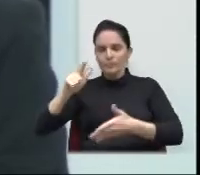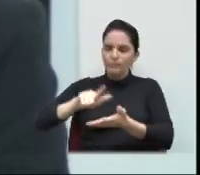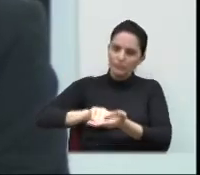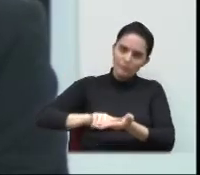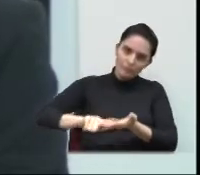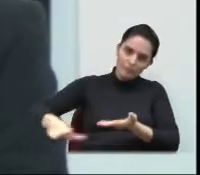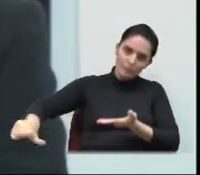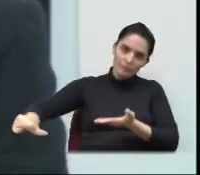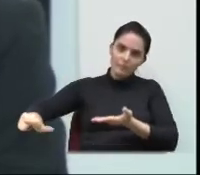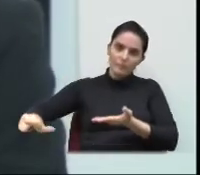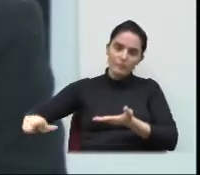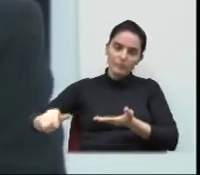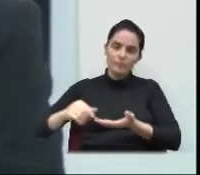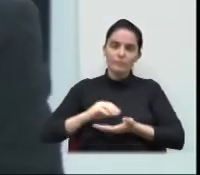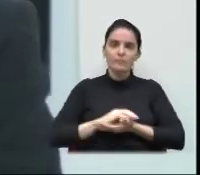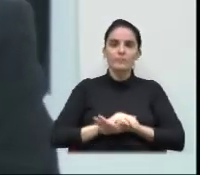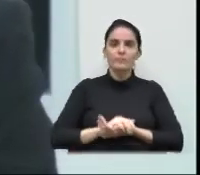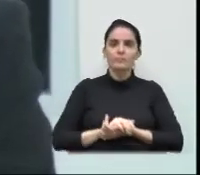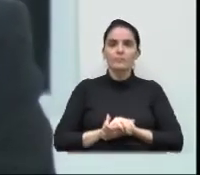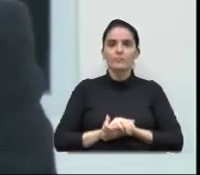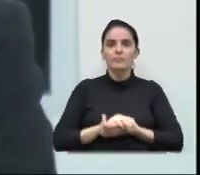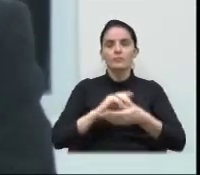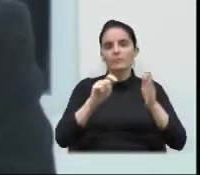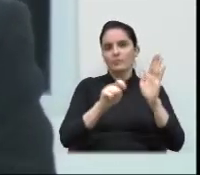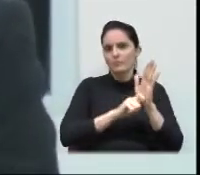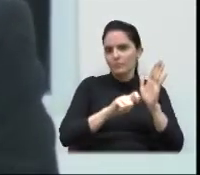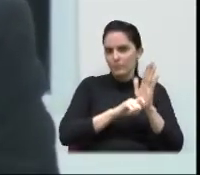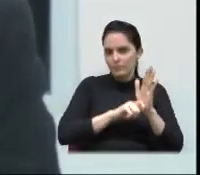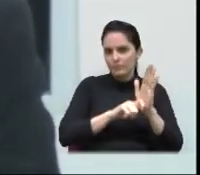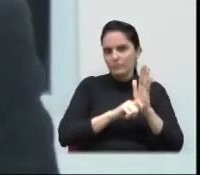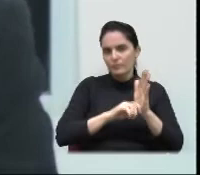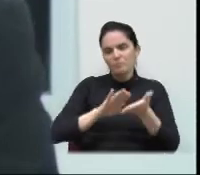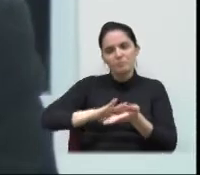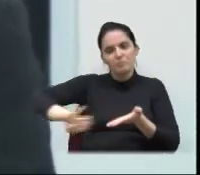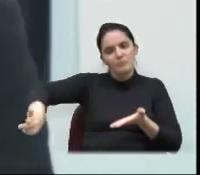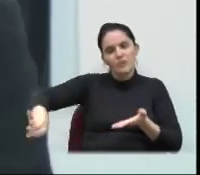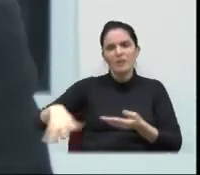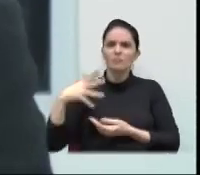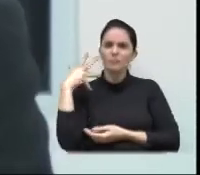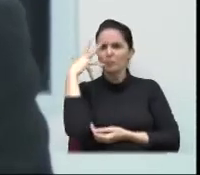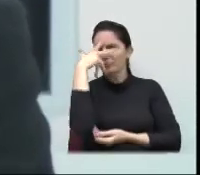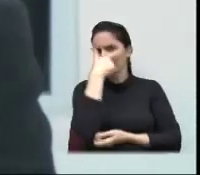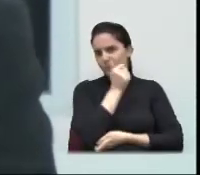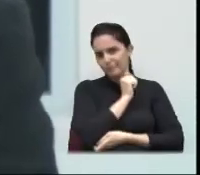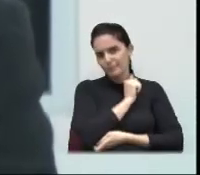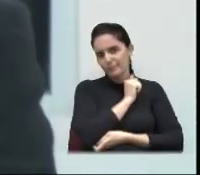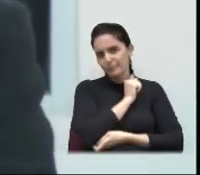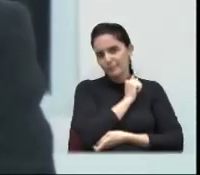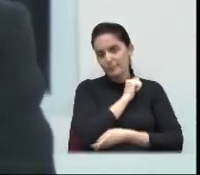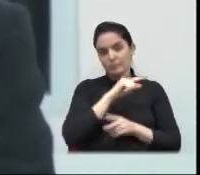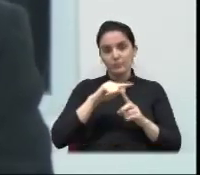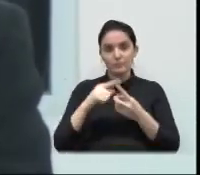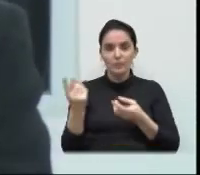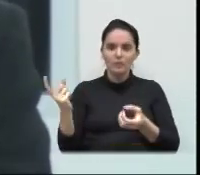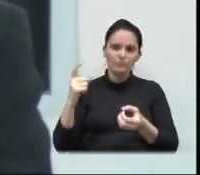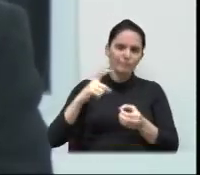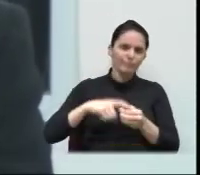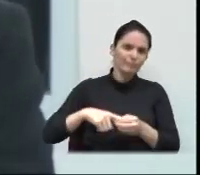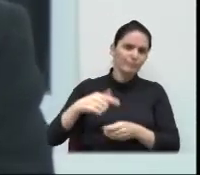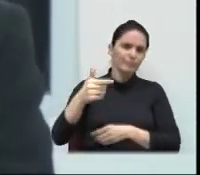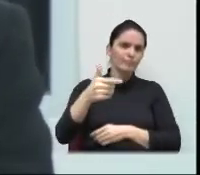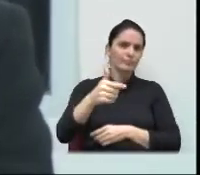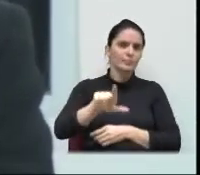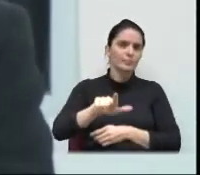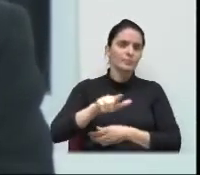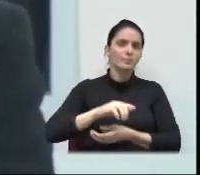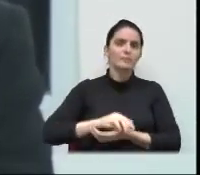tira os moradores, usuários entorpecentes daquele local, fica bonito. Mas daqui a pouco volta tudo novamente